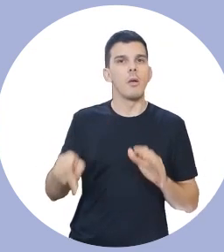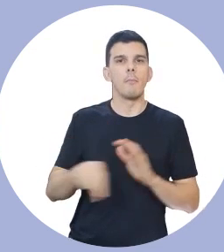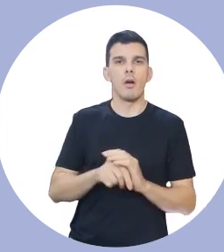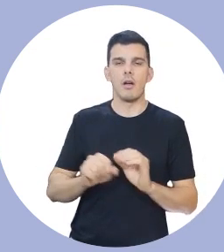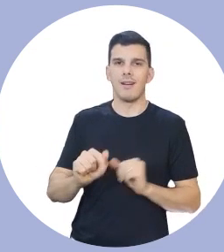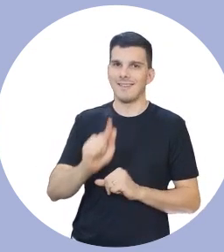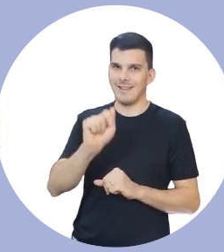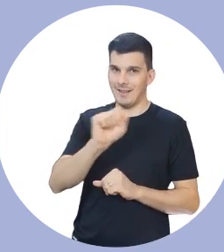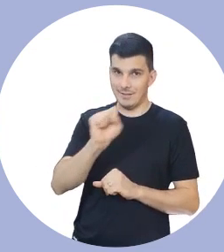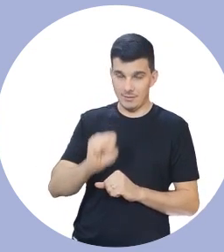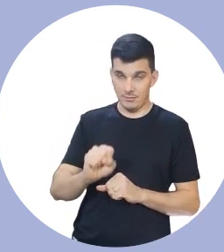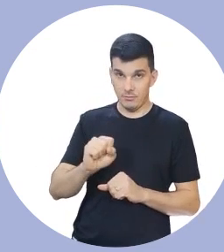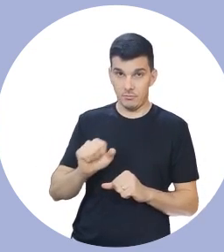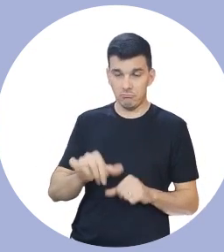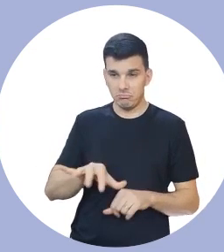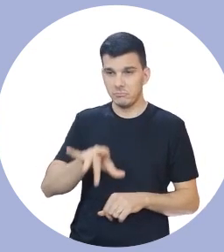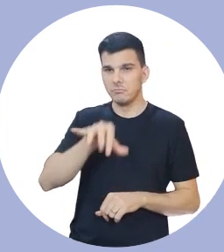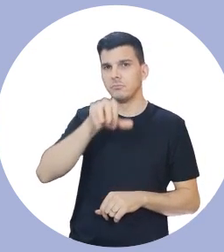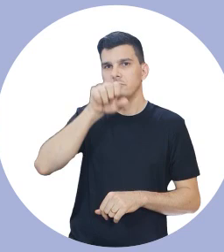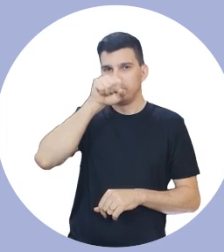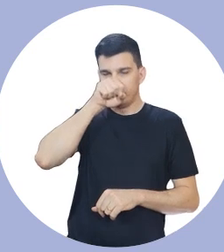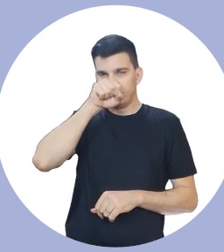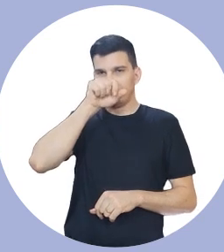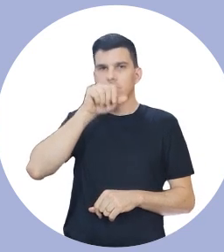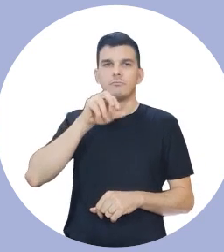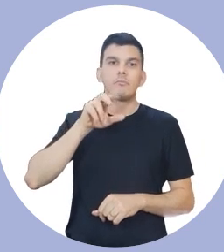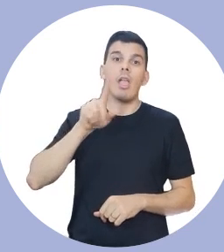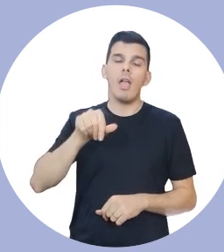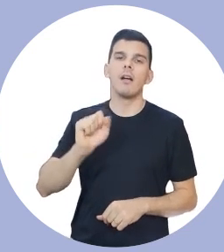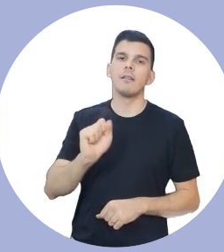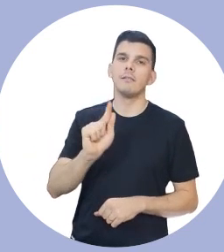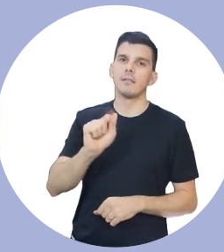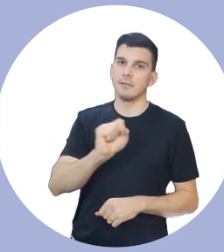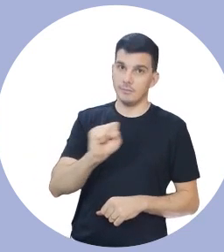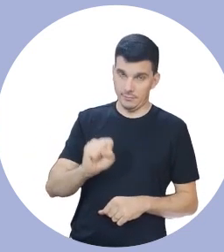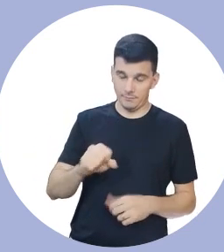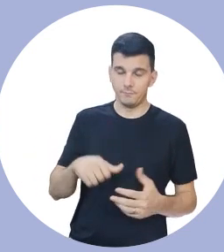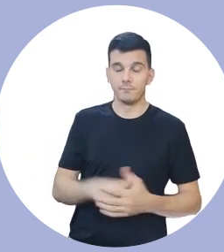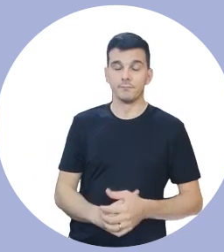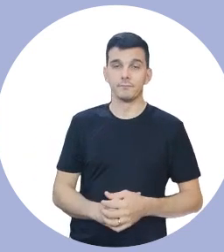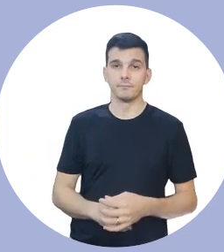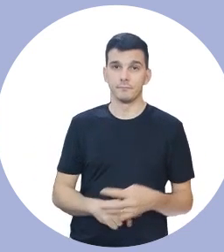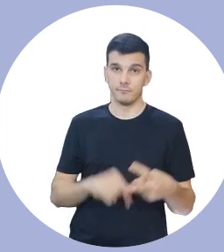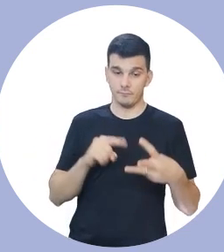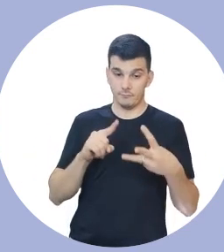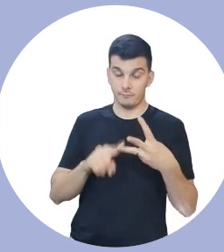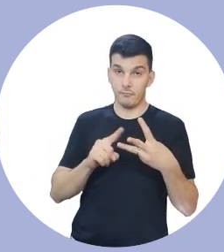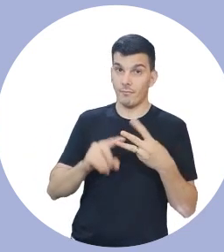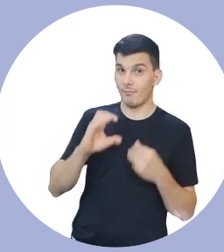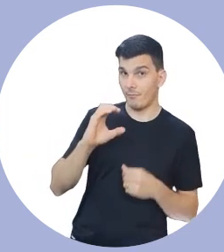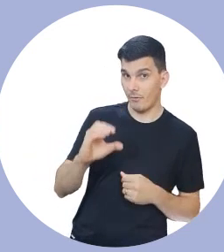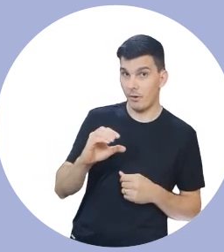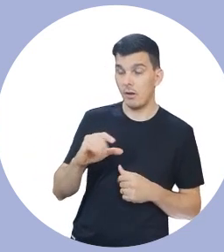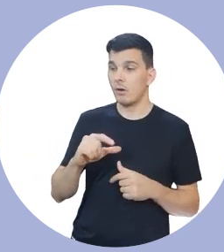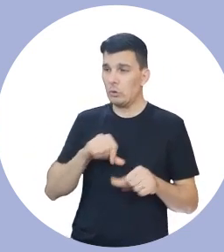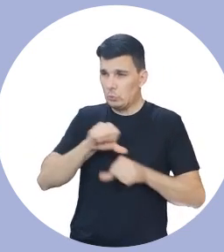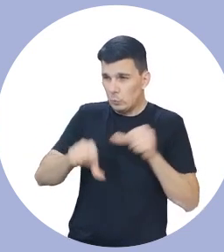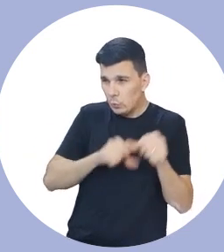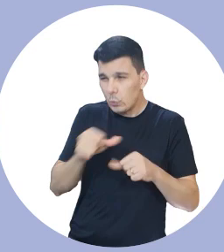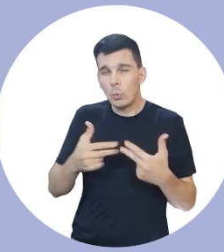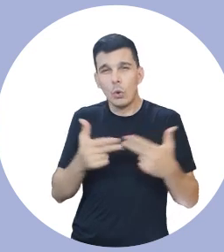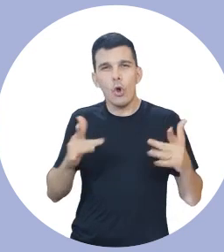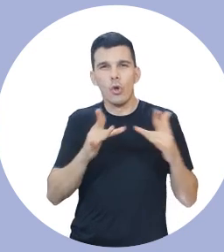associado exclusivamente a gases. Se você está sentindo cheiro de alguma coisa, provavelmente existe um gás dentro do sistema. As substâncias